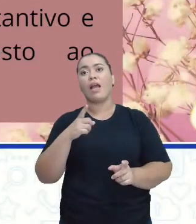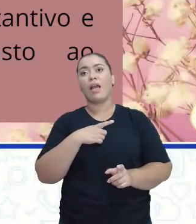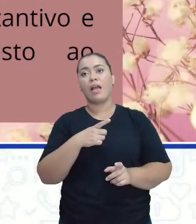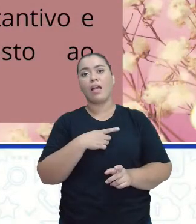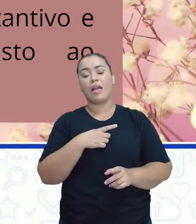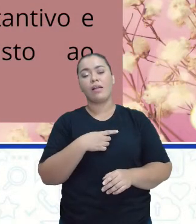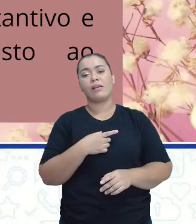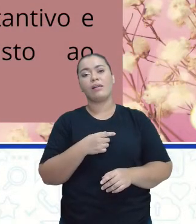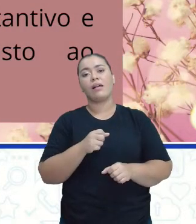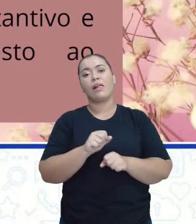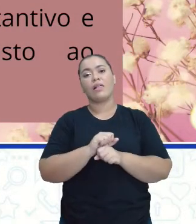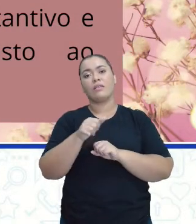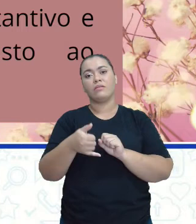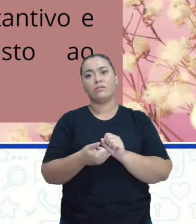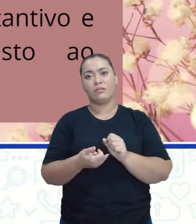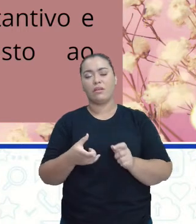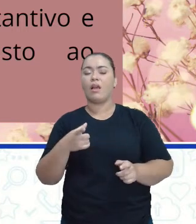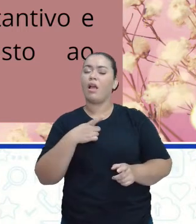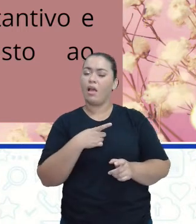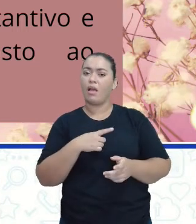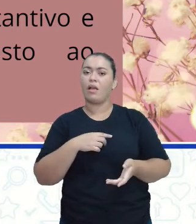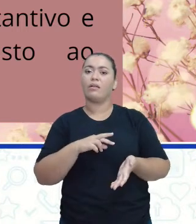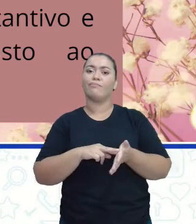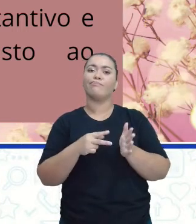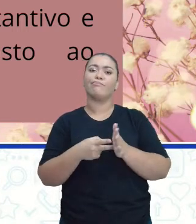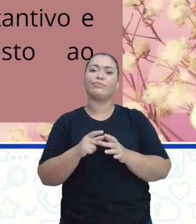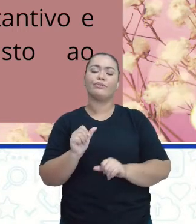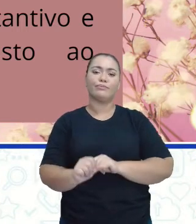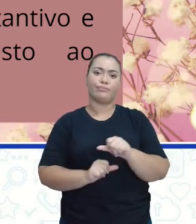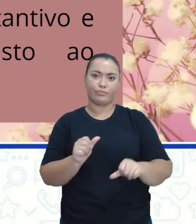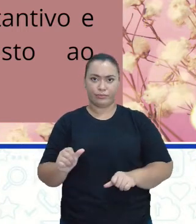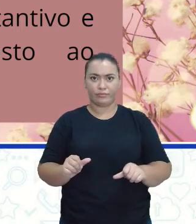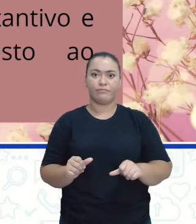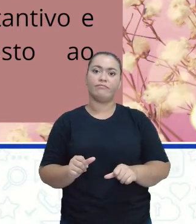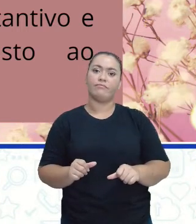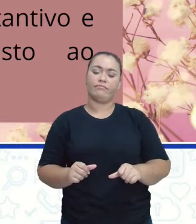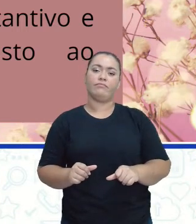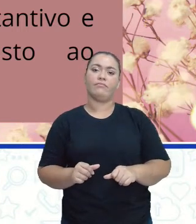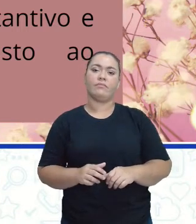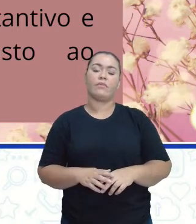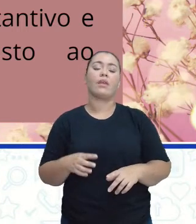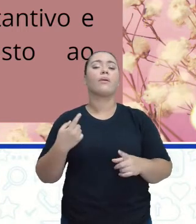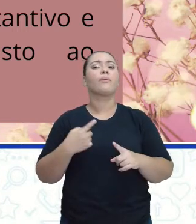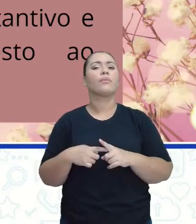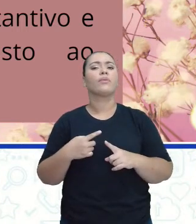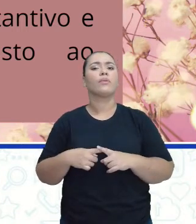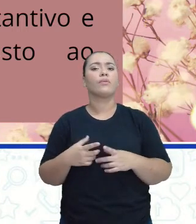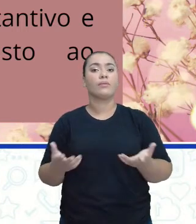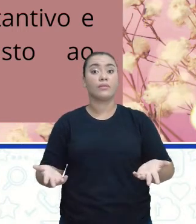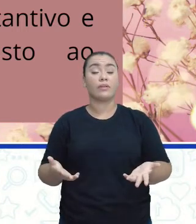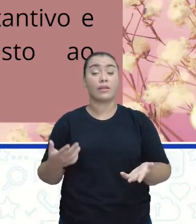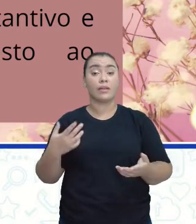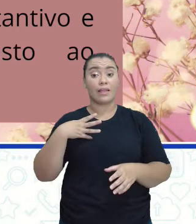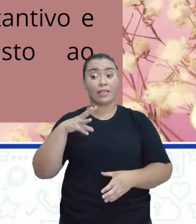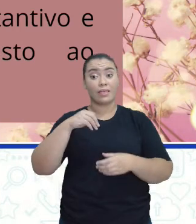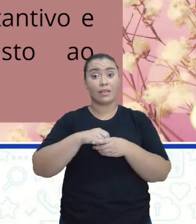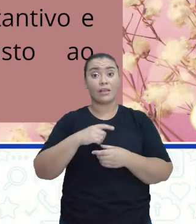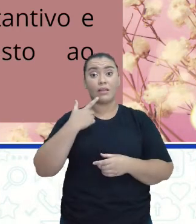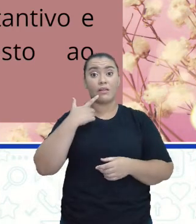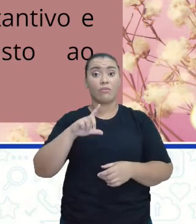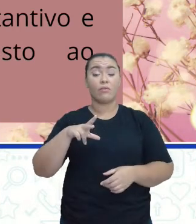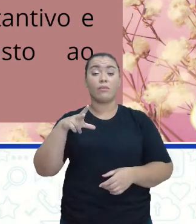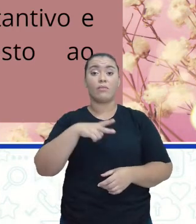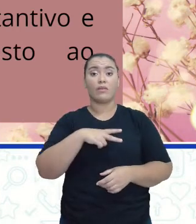do adjetivo, há uma mudança de sentido? Pergunto para vocês, isso por quê? Em língua portuguesa, a